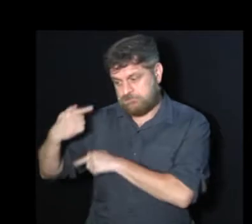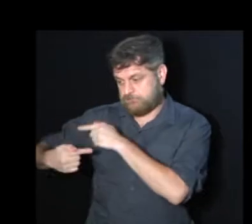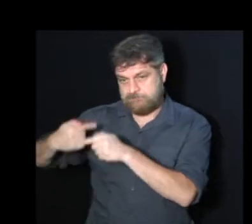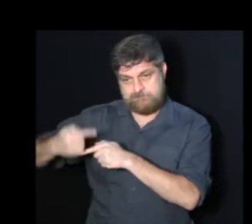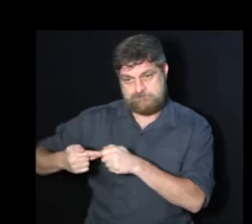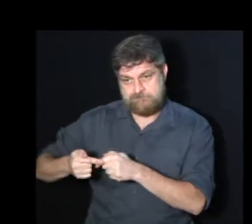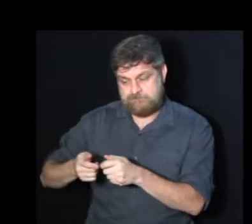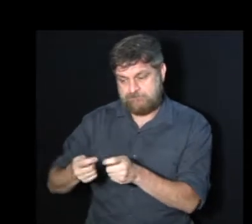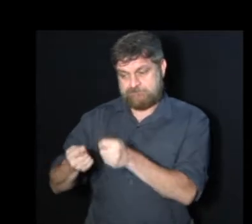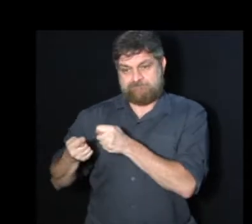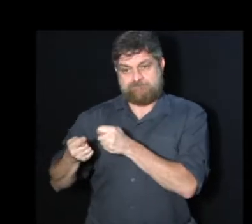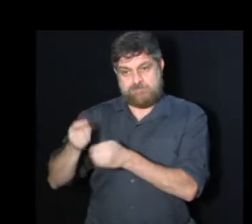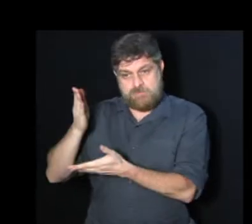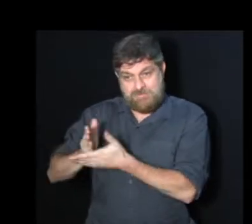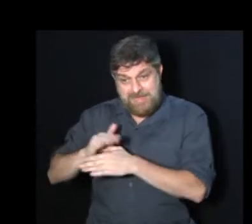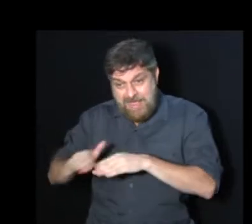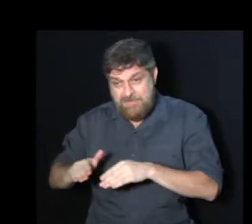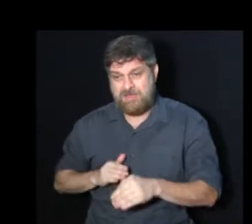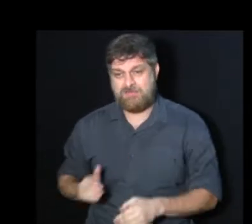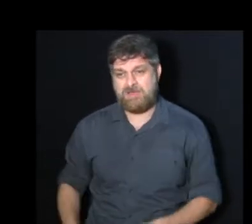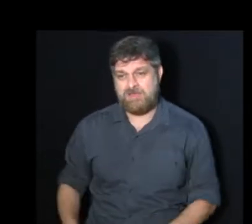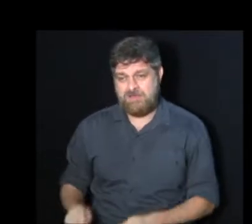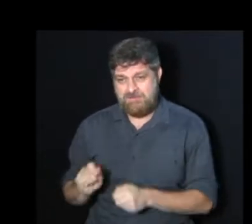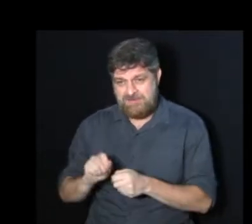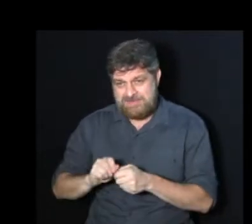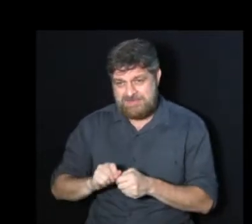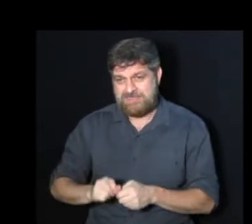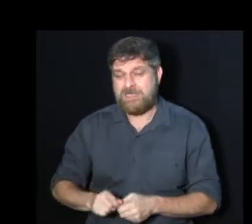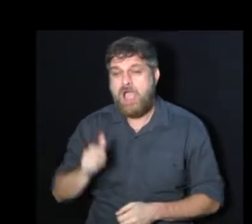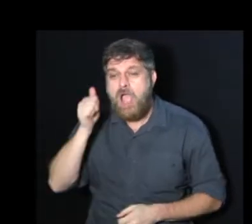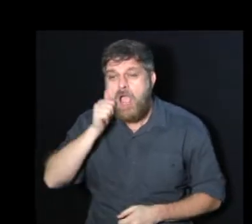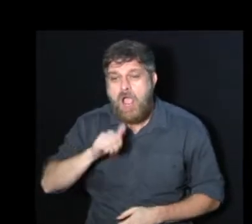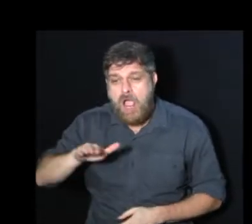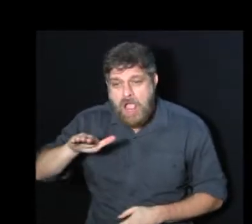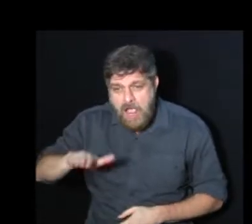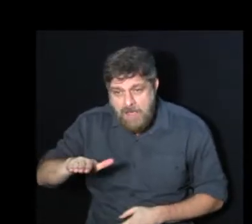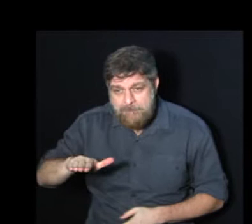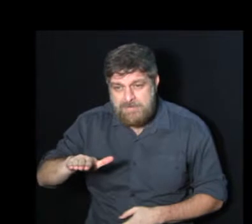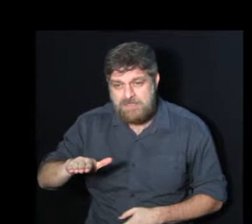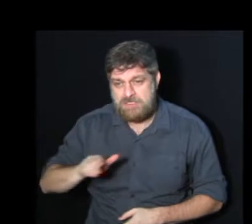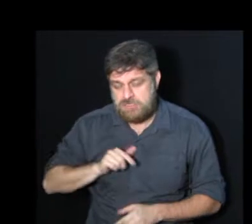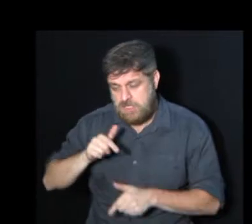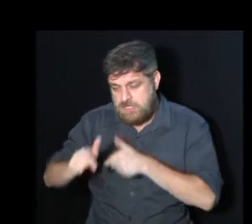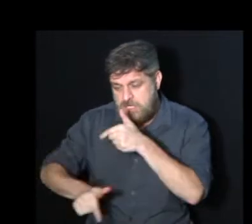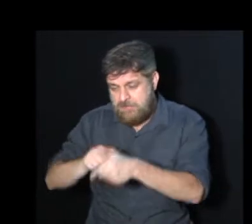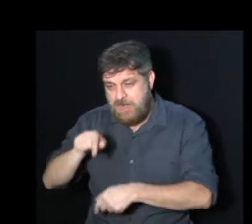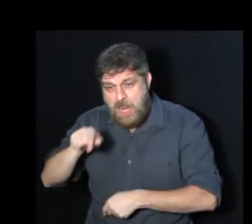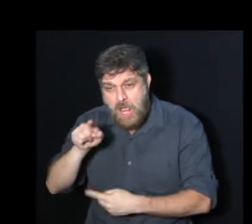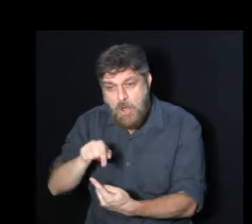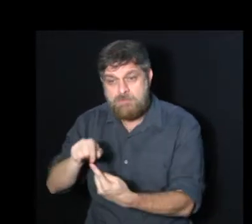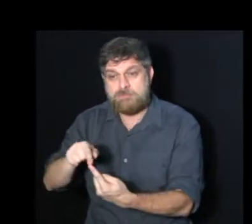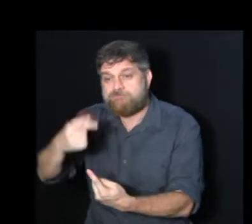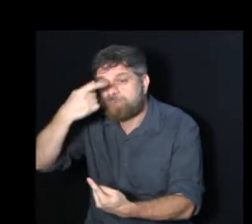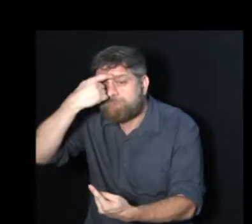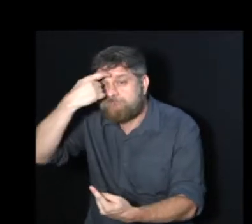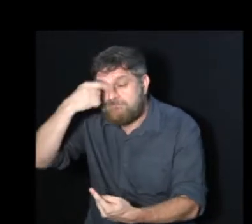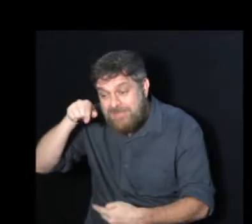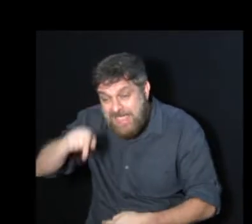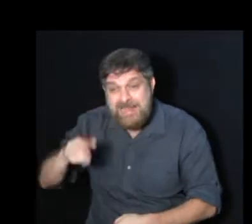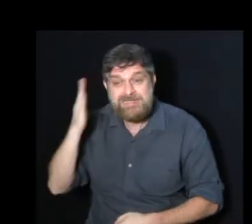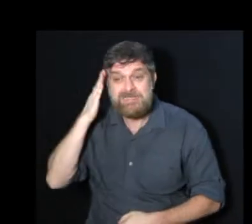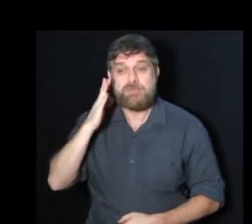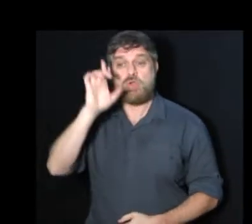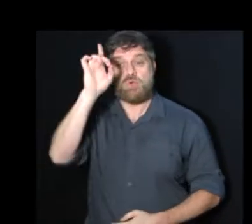eixo de intervenção precoce, que é de trabalhar com as meninas de forma a conscientizá-las dos seus direitos e